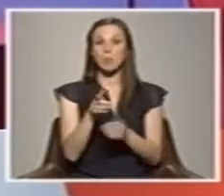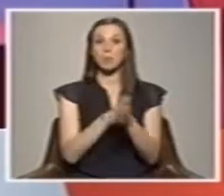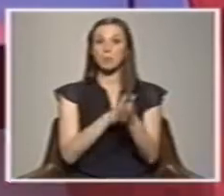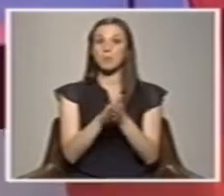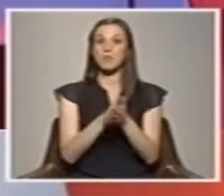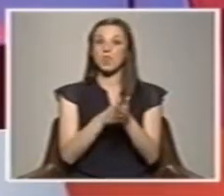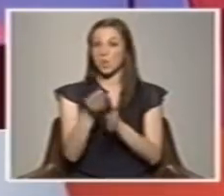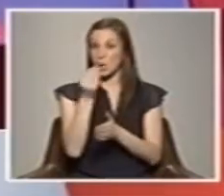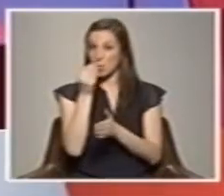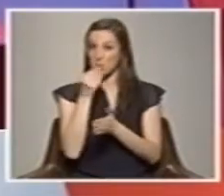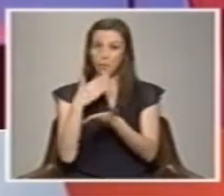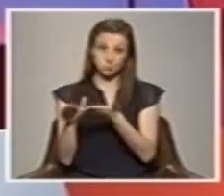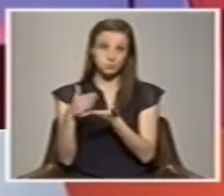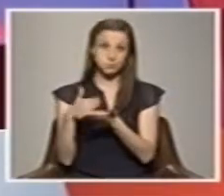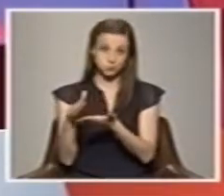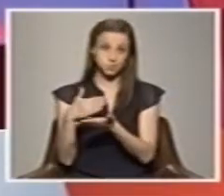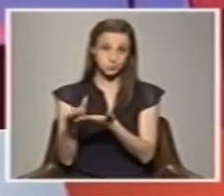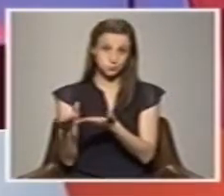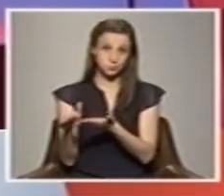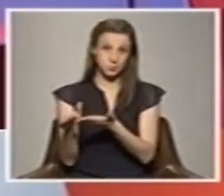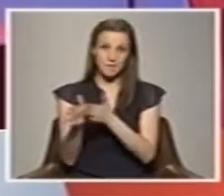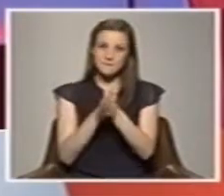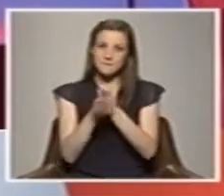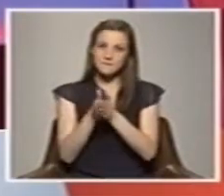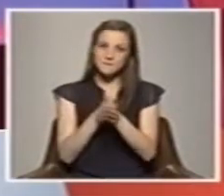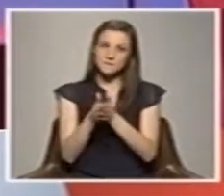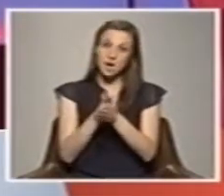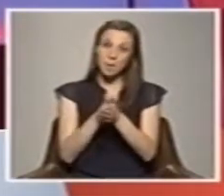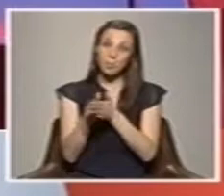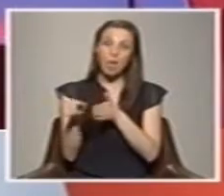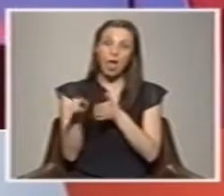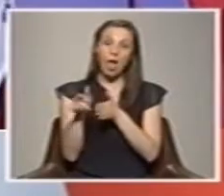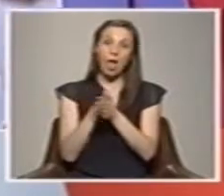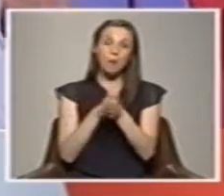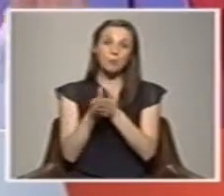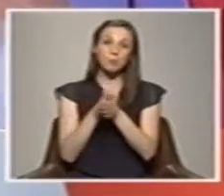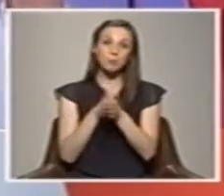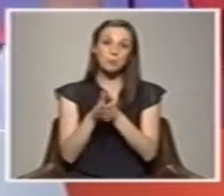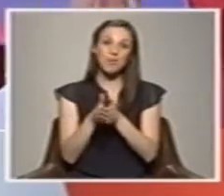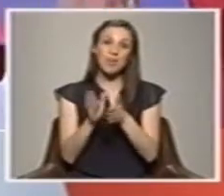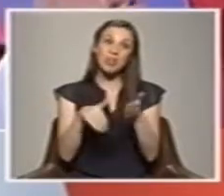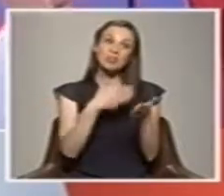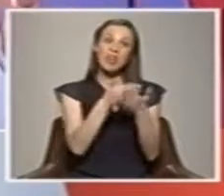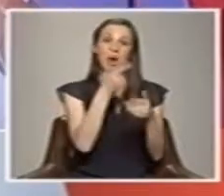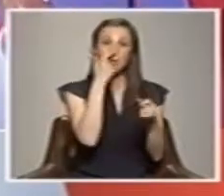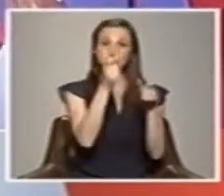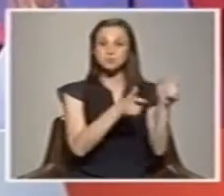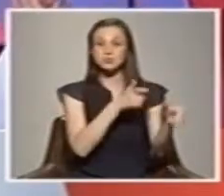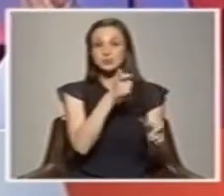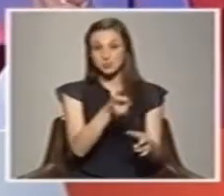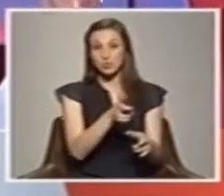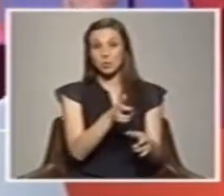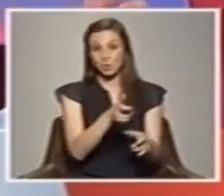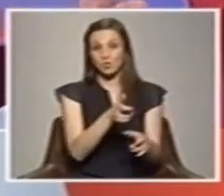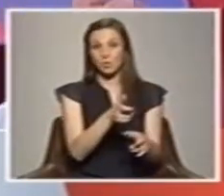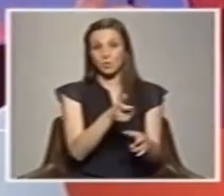estes excedentes alimentares recuperados, para complementar já as respostas que tinham na valência da alimentação, porque